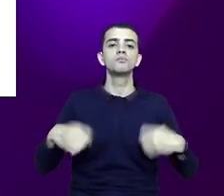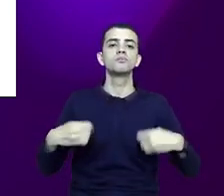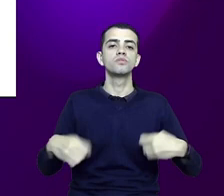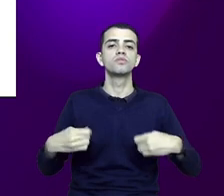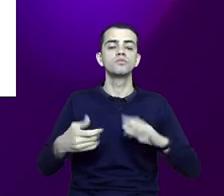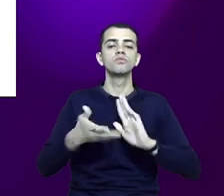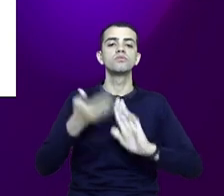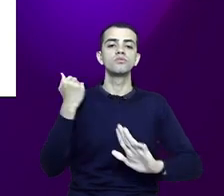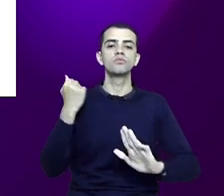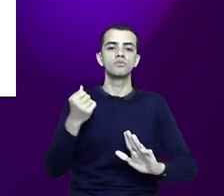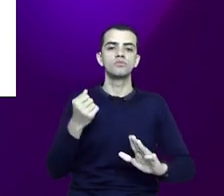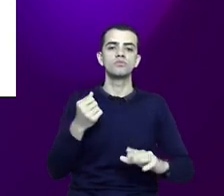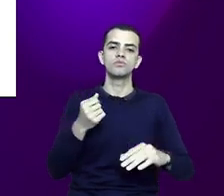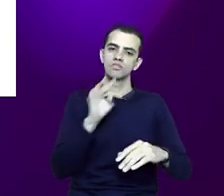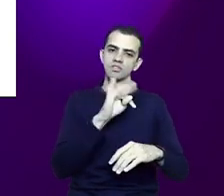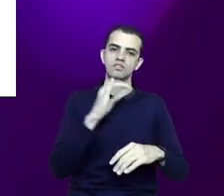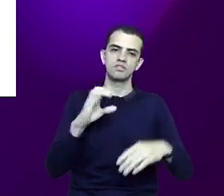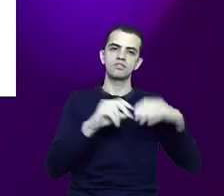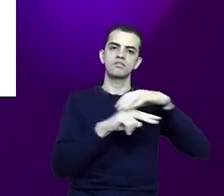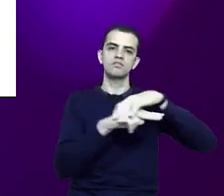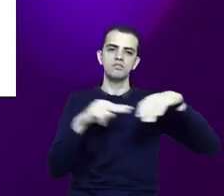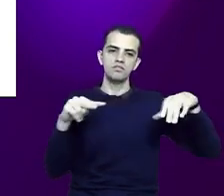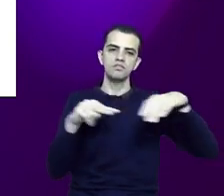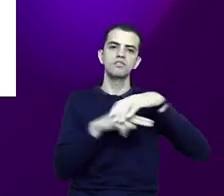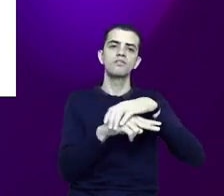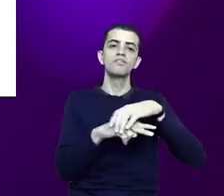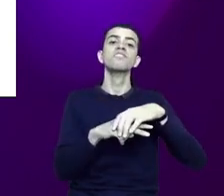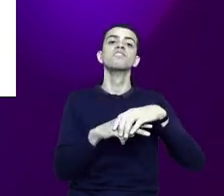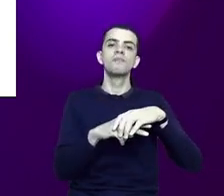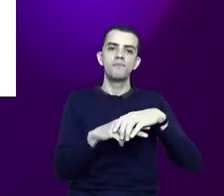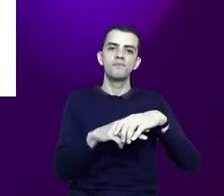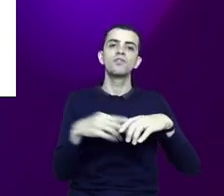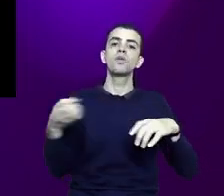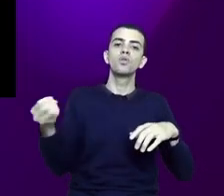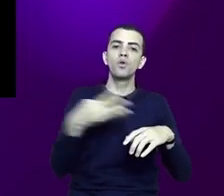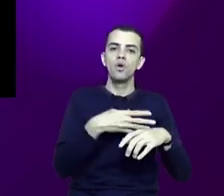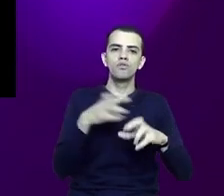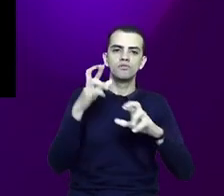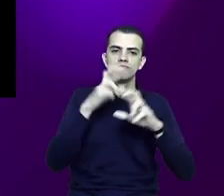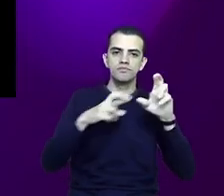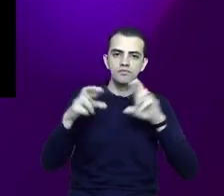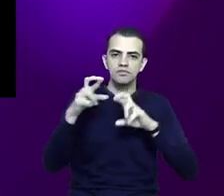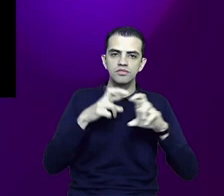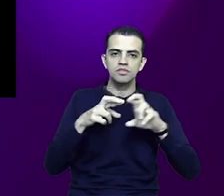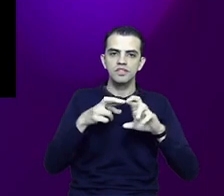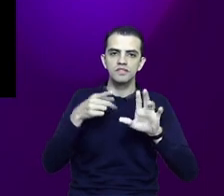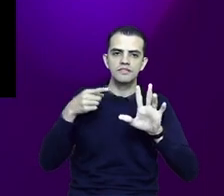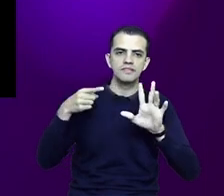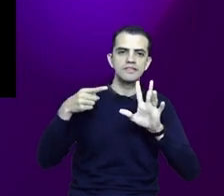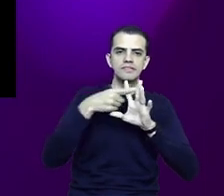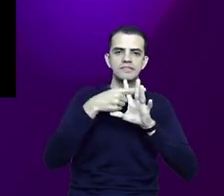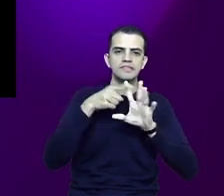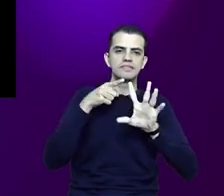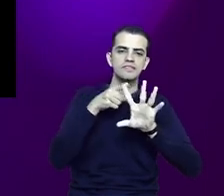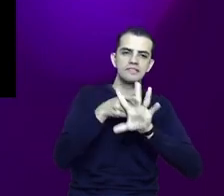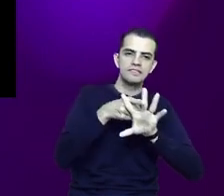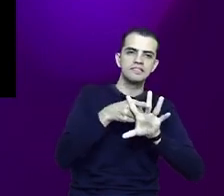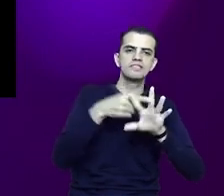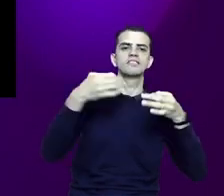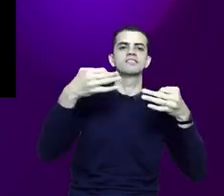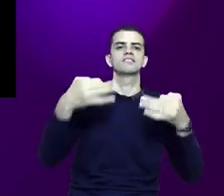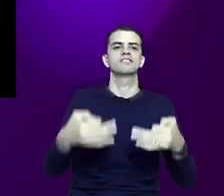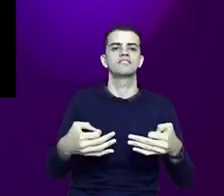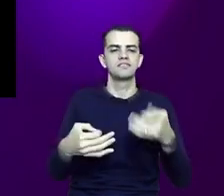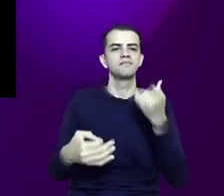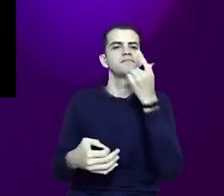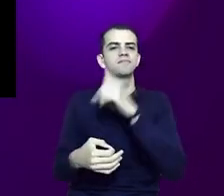a tomografia intraoperatória, reposicionamos, fizemos uma nova checagem e, por fim, a gente tinha as imagens com os parafusos bem posicionados